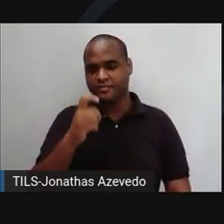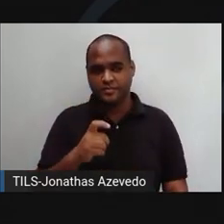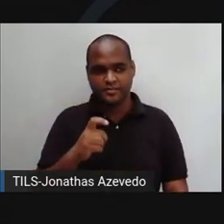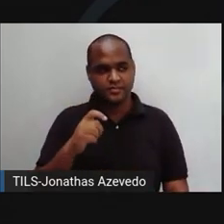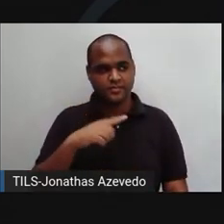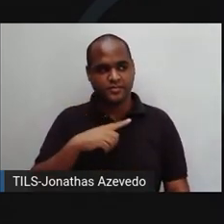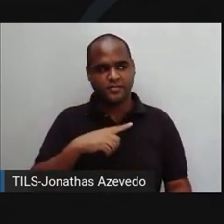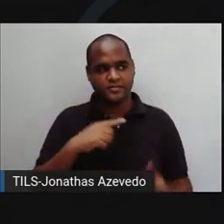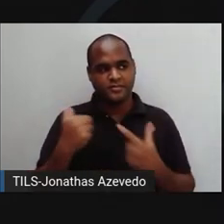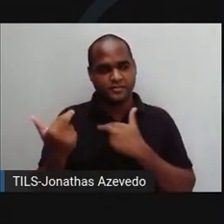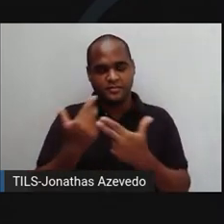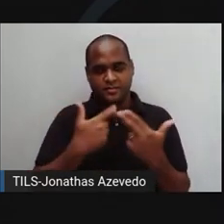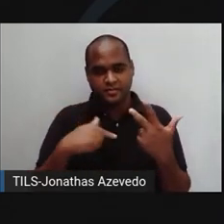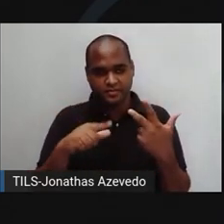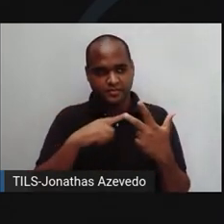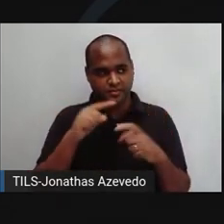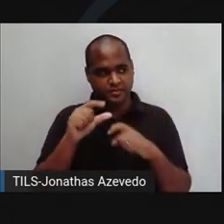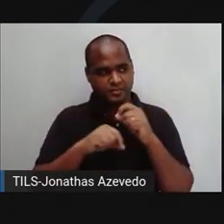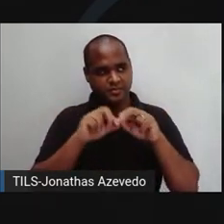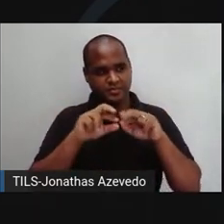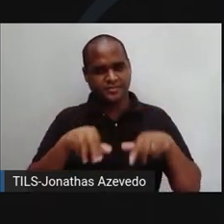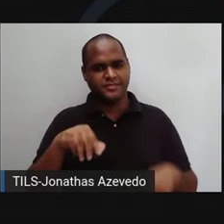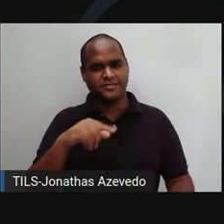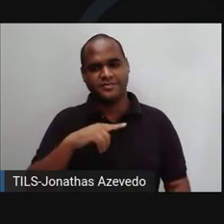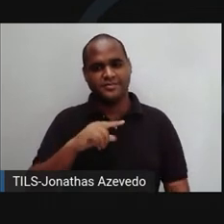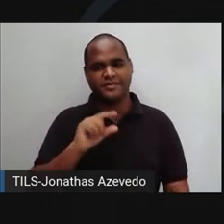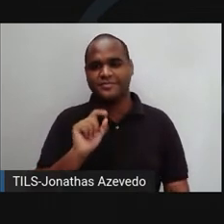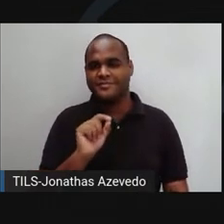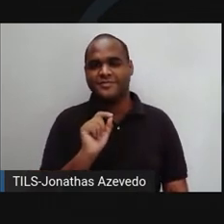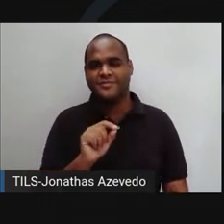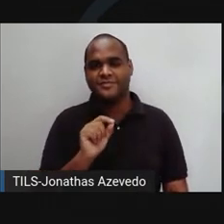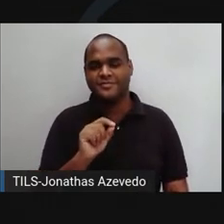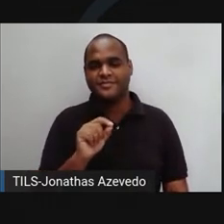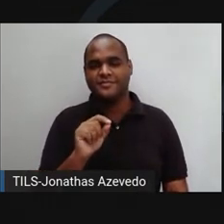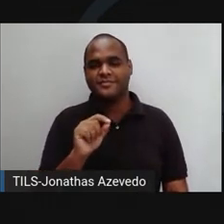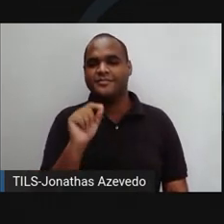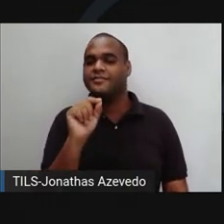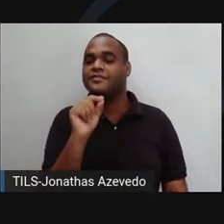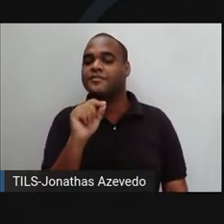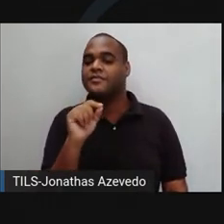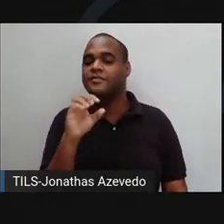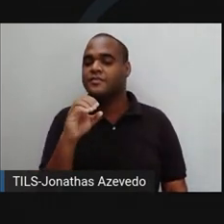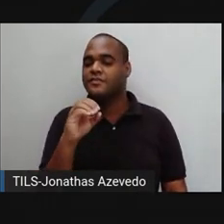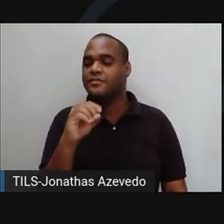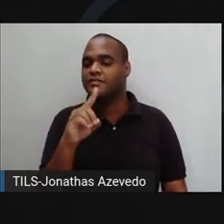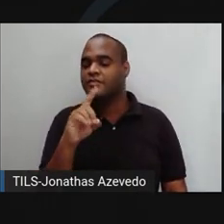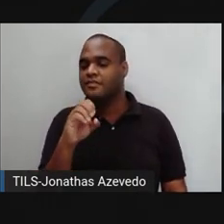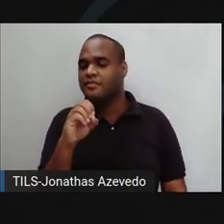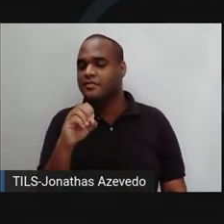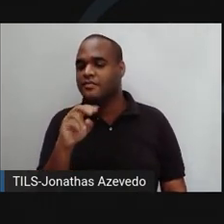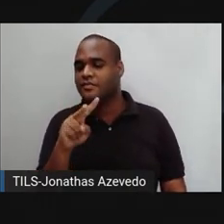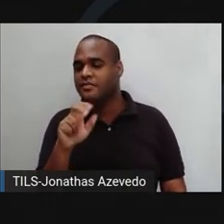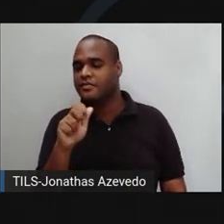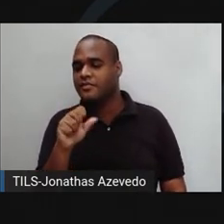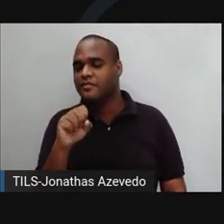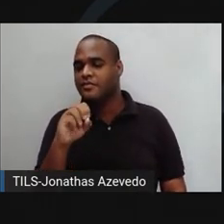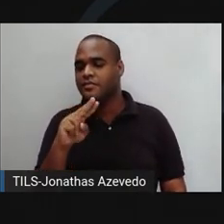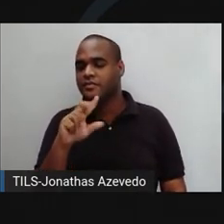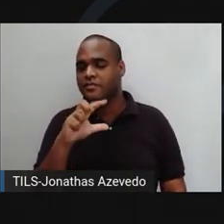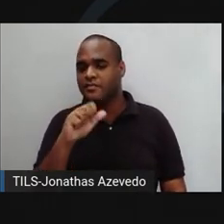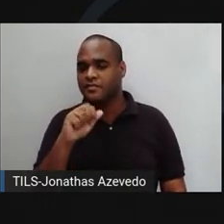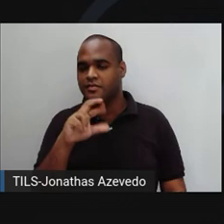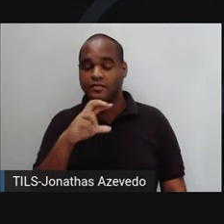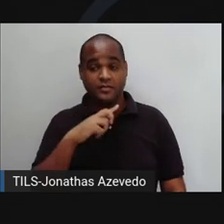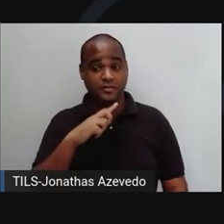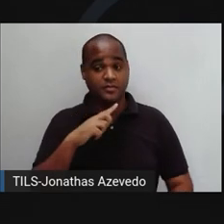embarcam, partimos para o maior passeio de todos. Agora estamos percorrendo a rede cardiovascular, uma coleção enorme de vasos sanguíneos